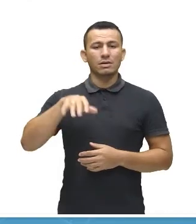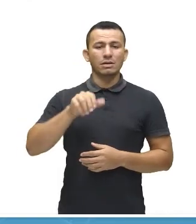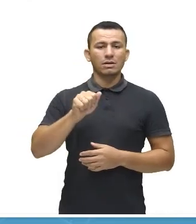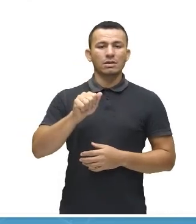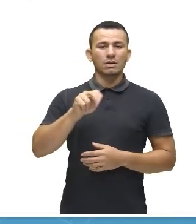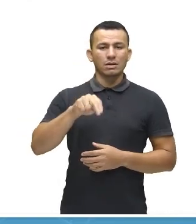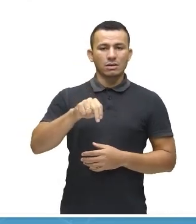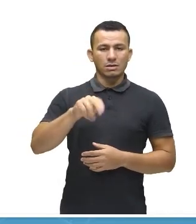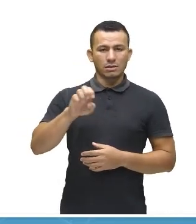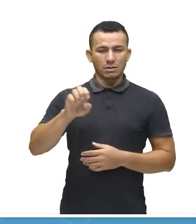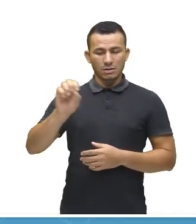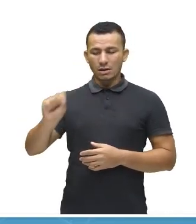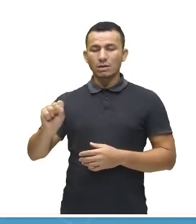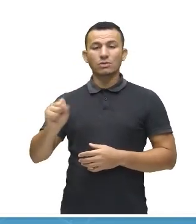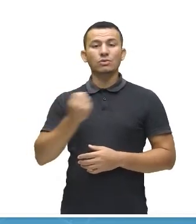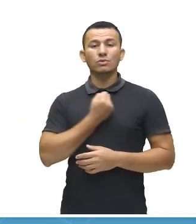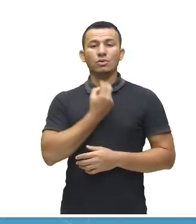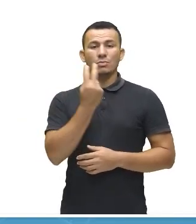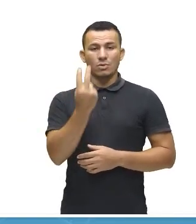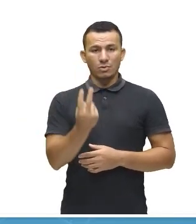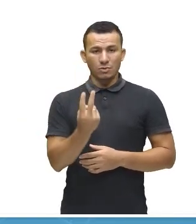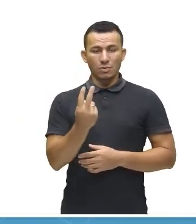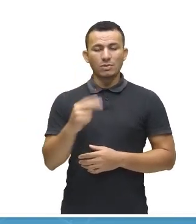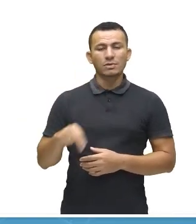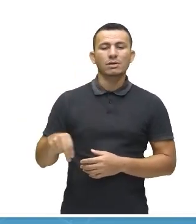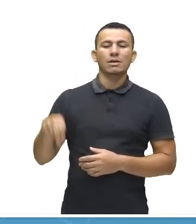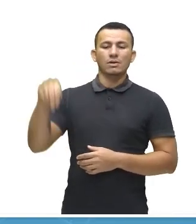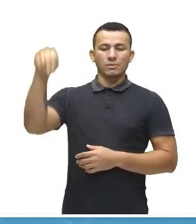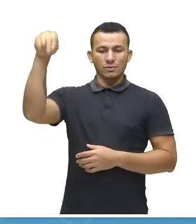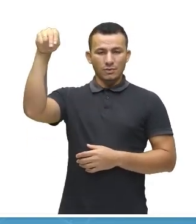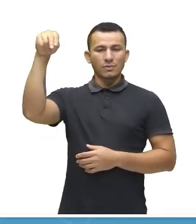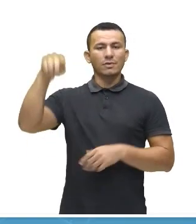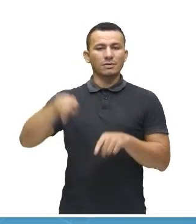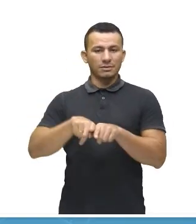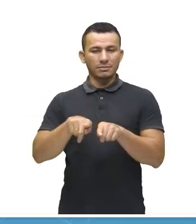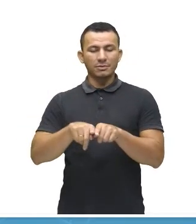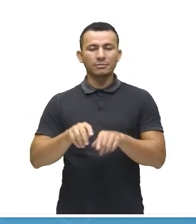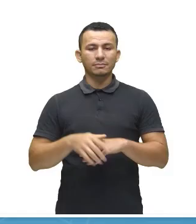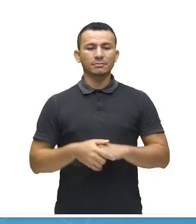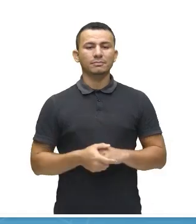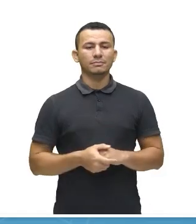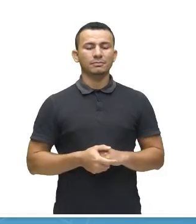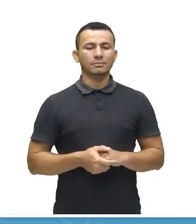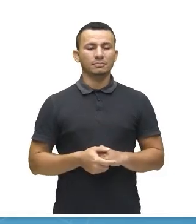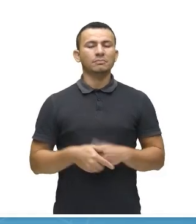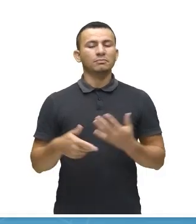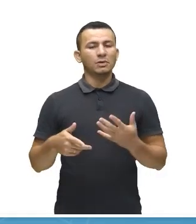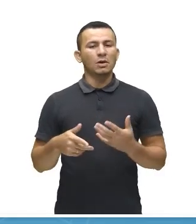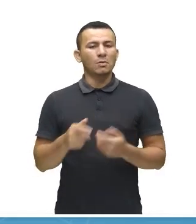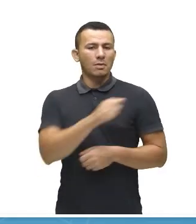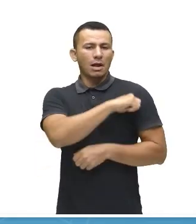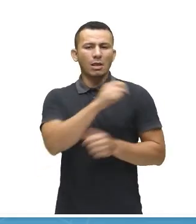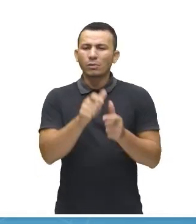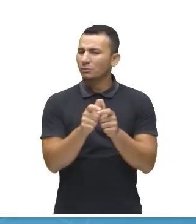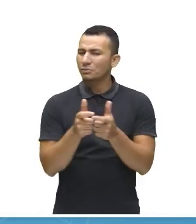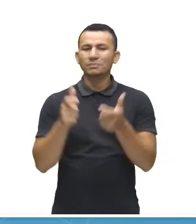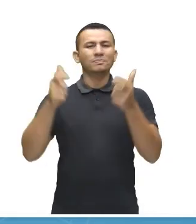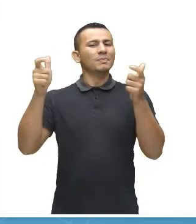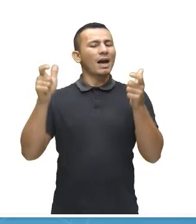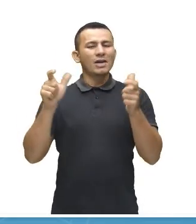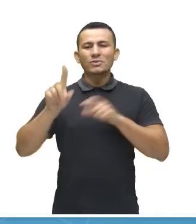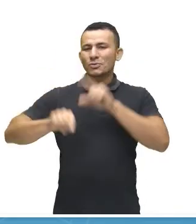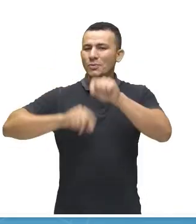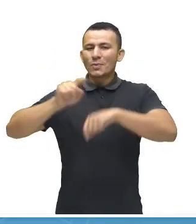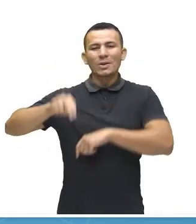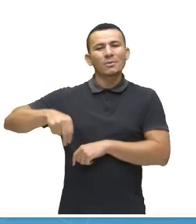Janis, né? Janis, questão 2, região norte também, né? Então, maior parte dos nossos alunos colocando ali a região